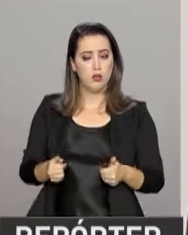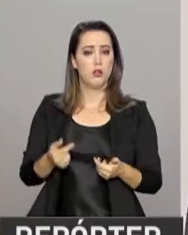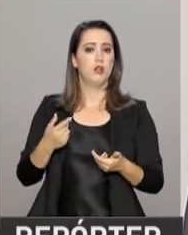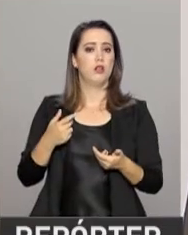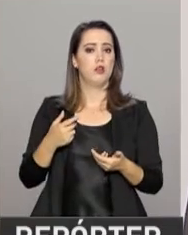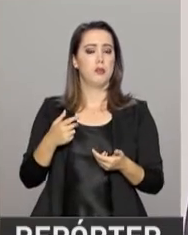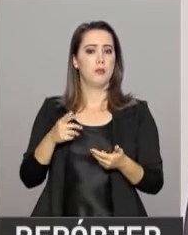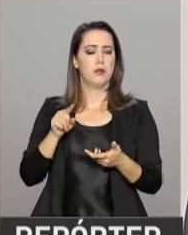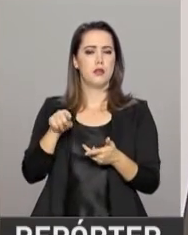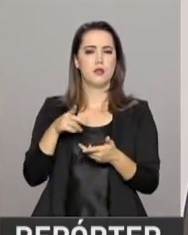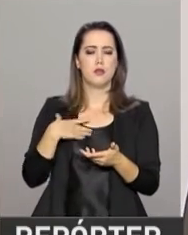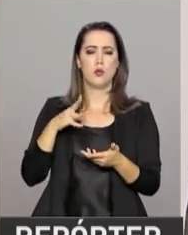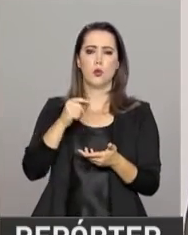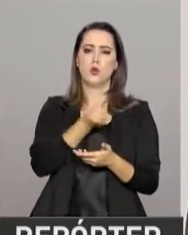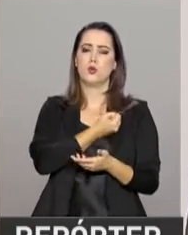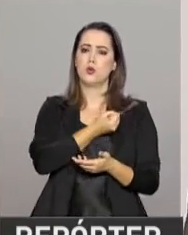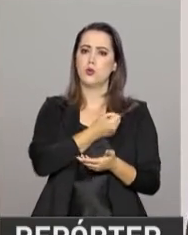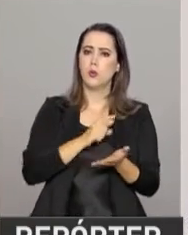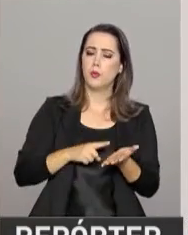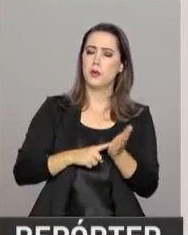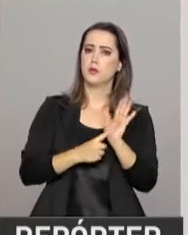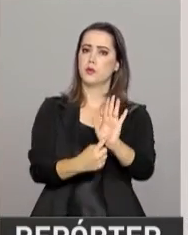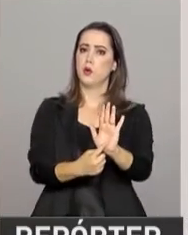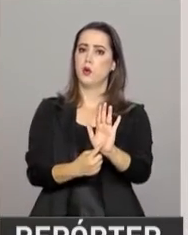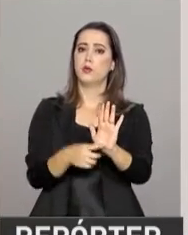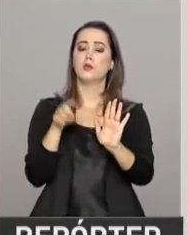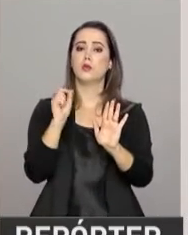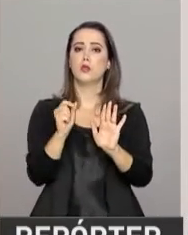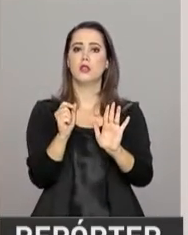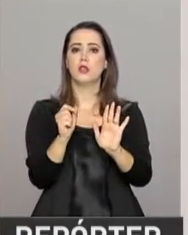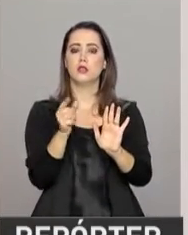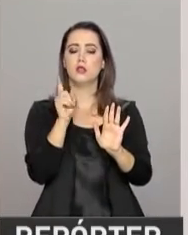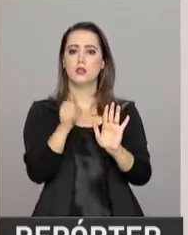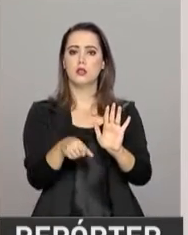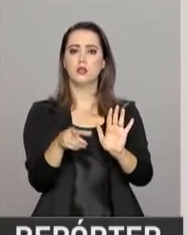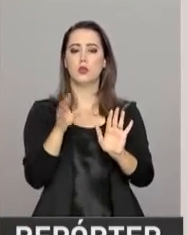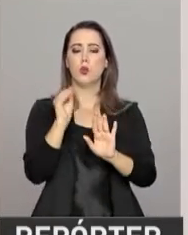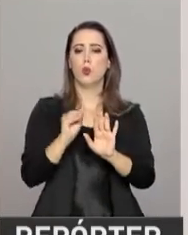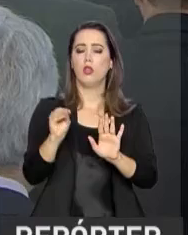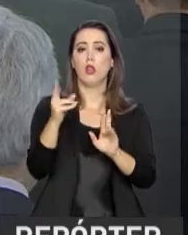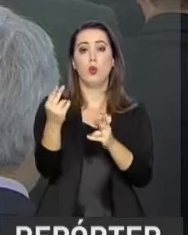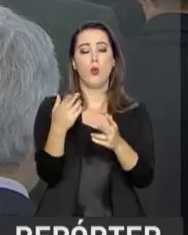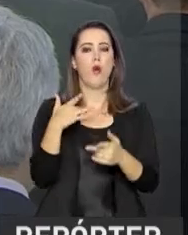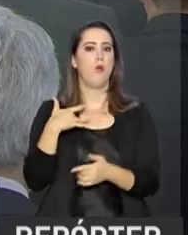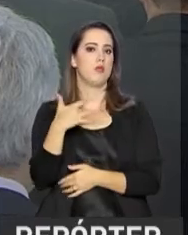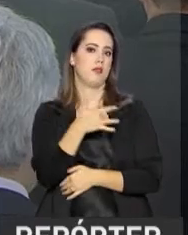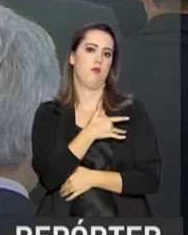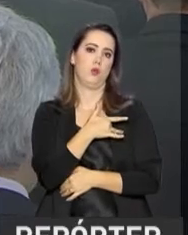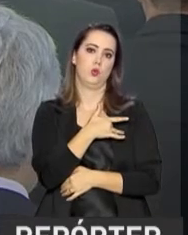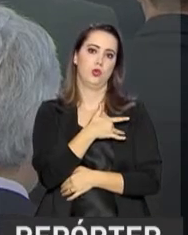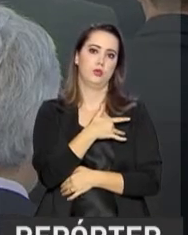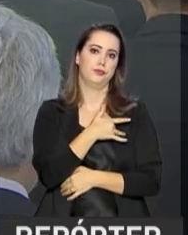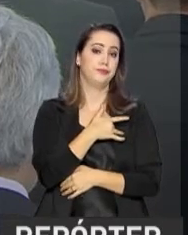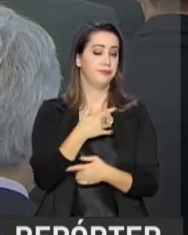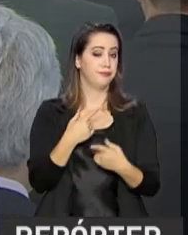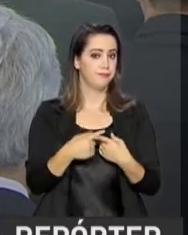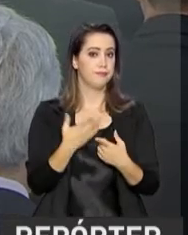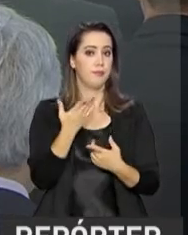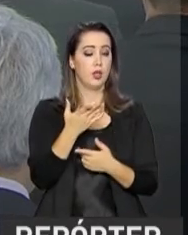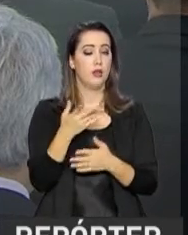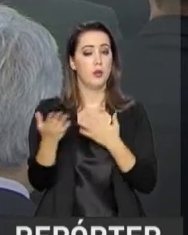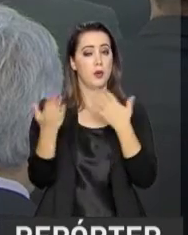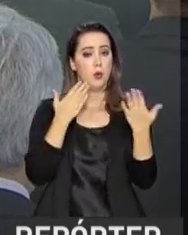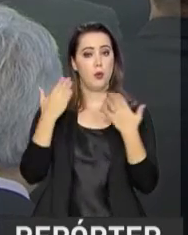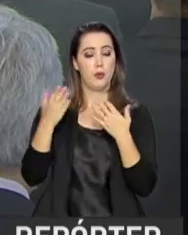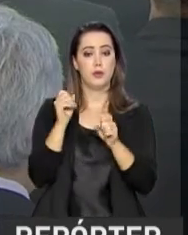os índices todos revelam que o cuidado com o saneamento significa cuidado com a saúde o presidente também fez um balanço das obras tocadas